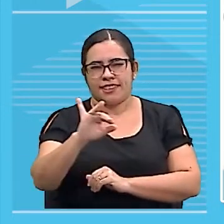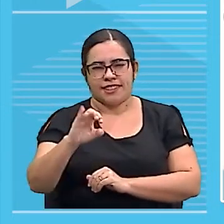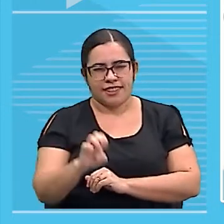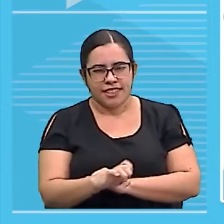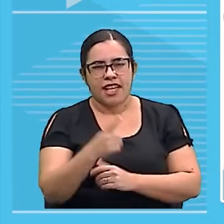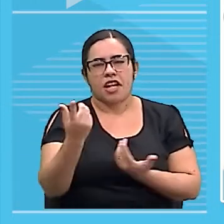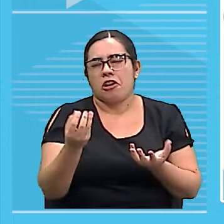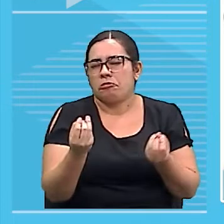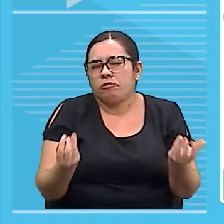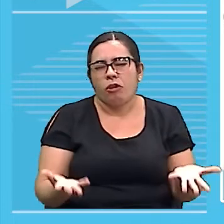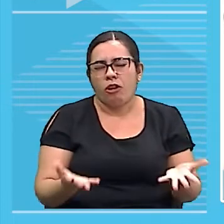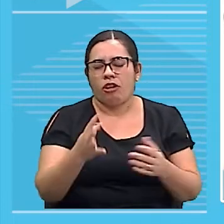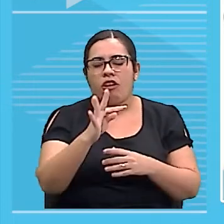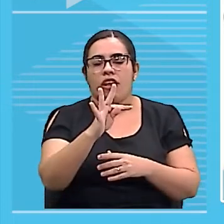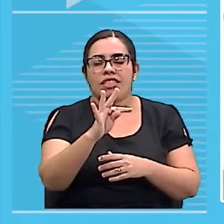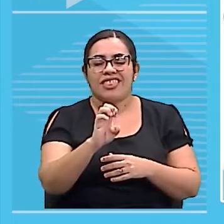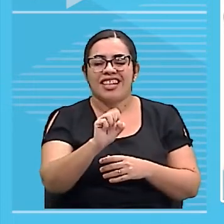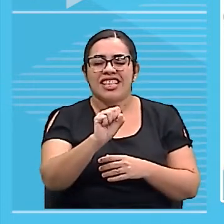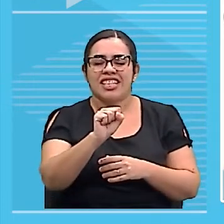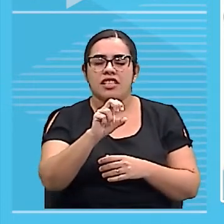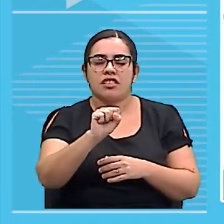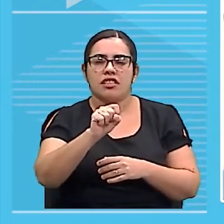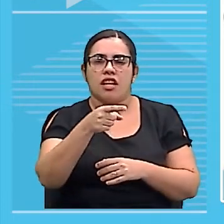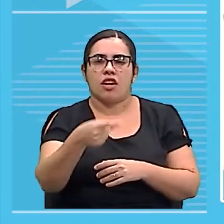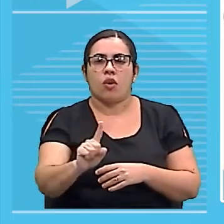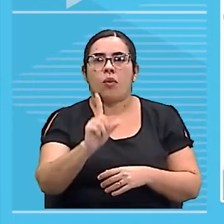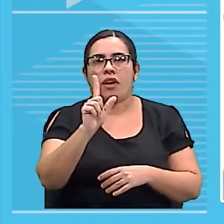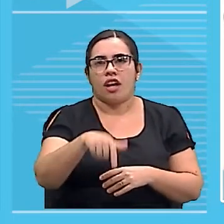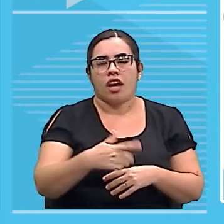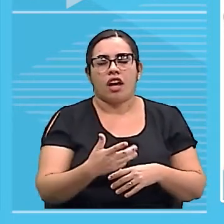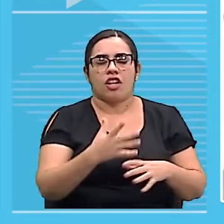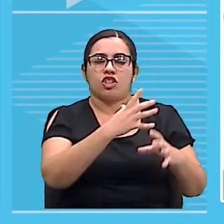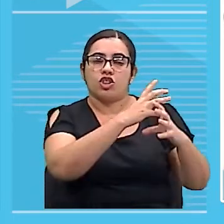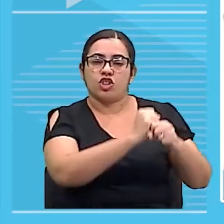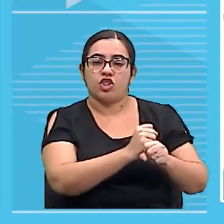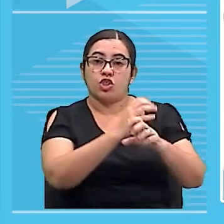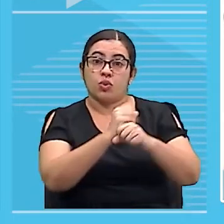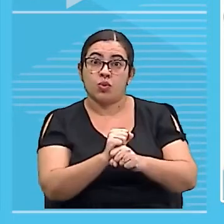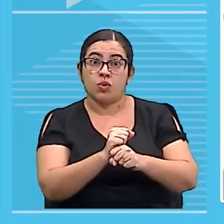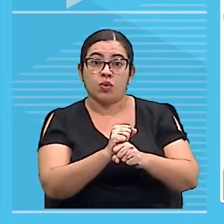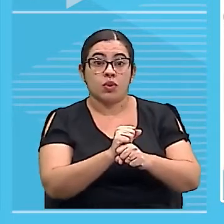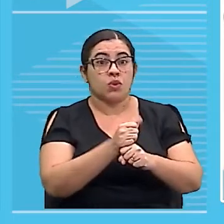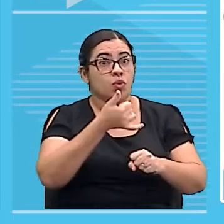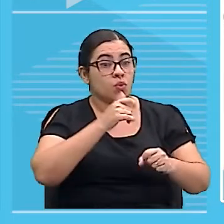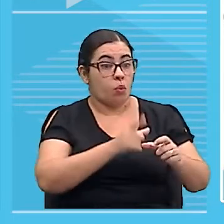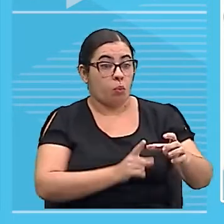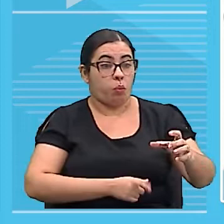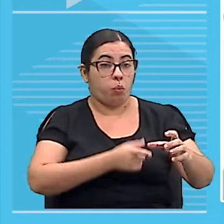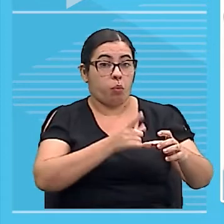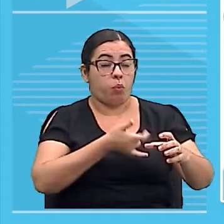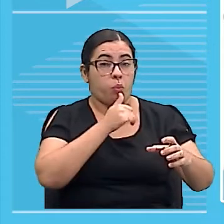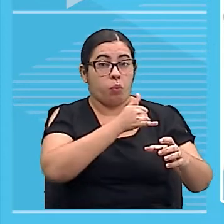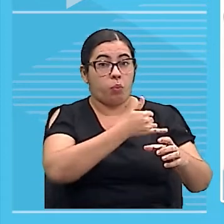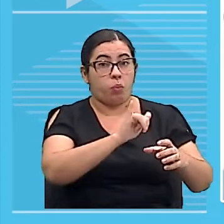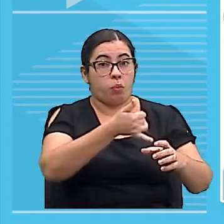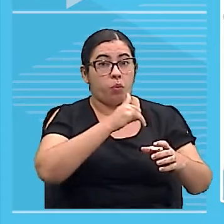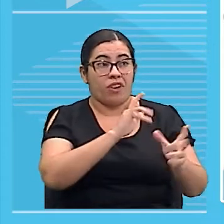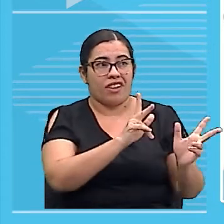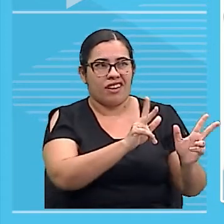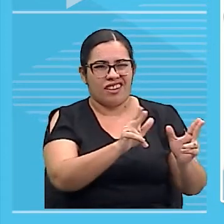a atenção total é a soma EA corrente elétrica é a mesma para todos